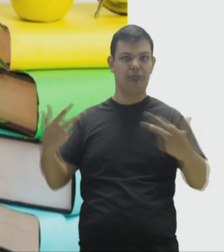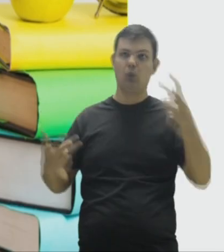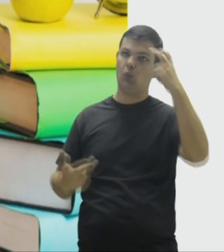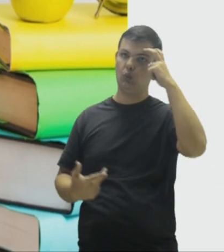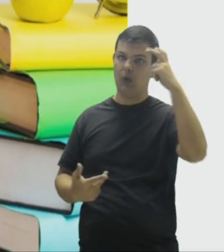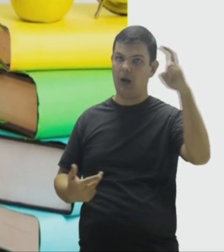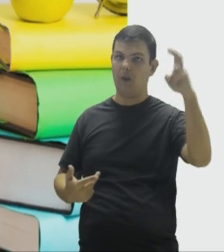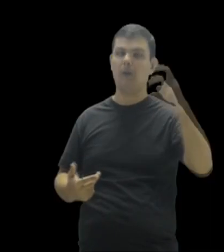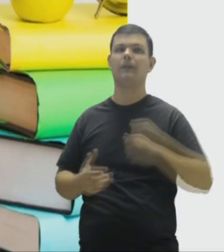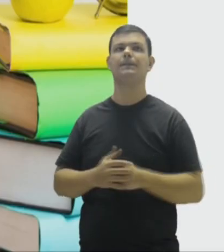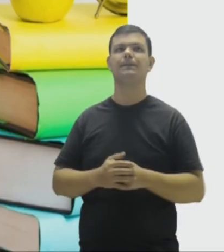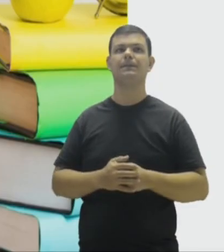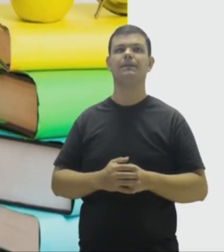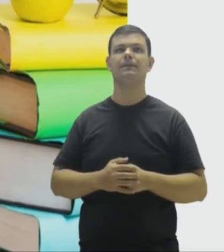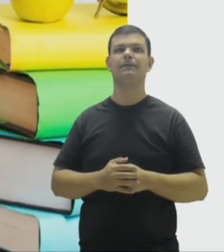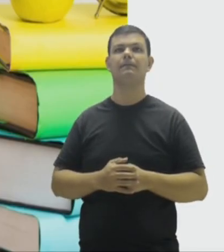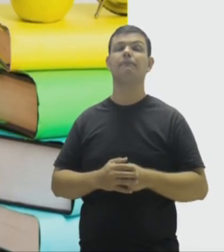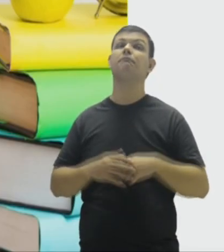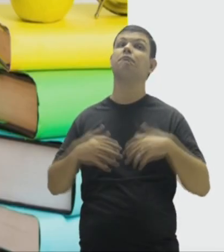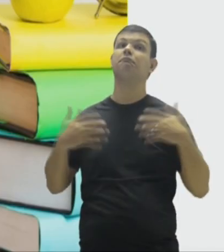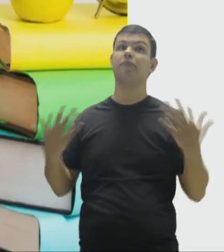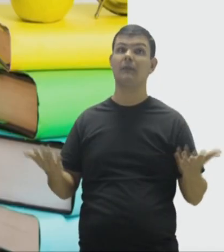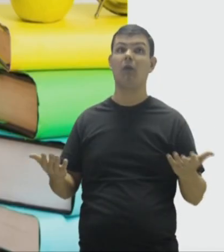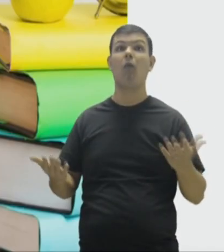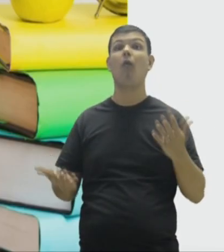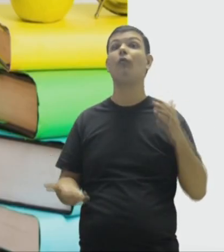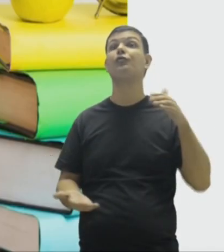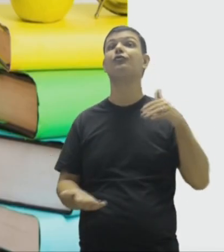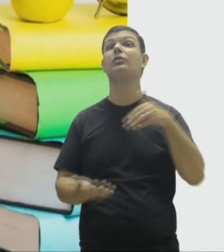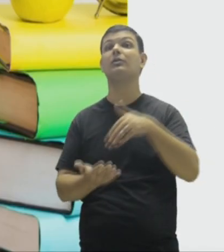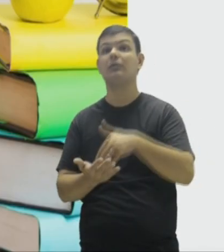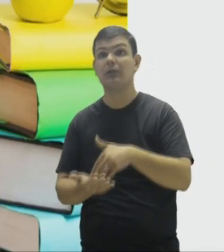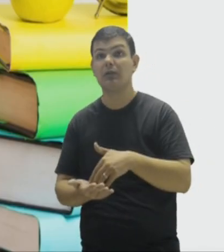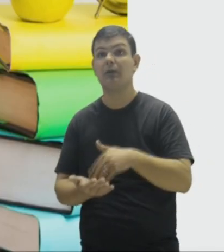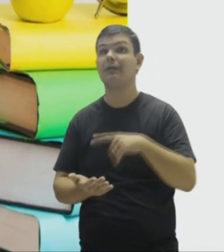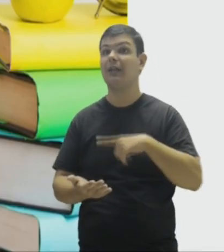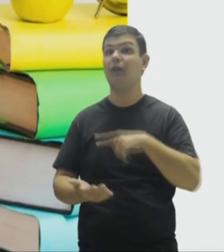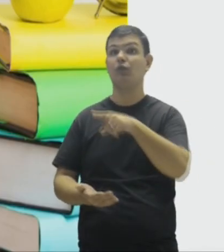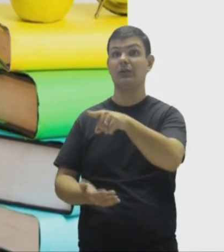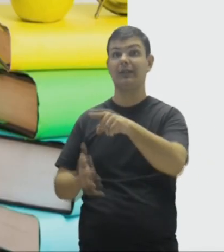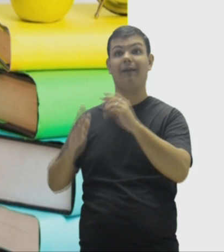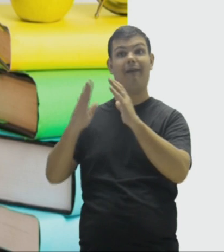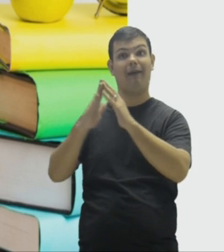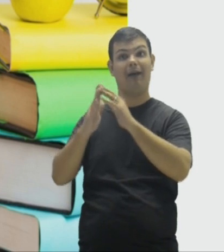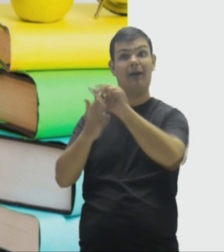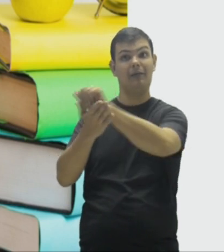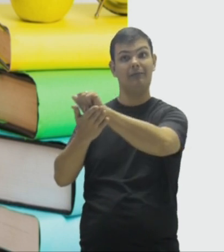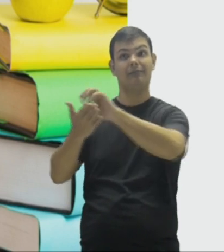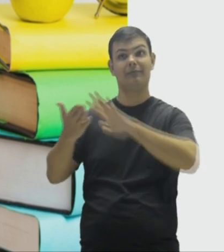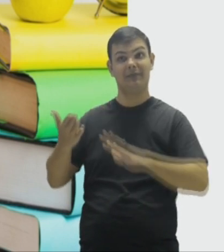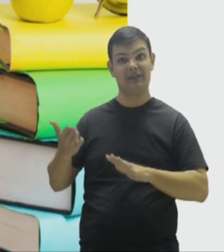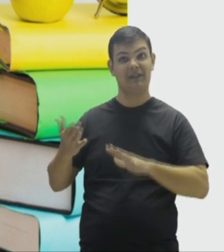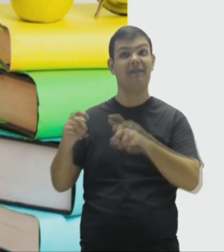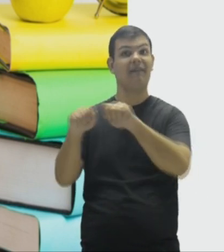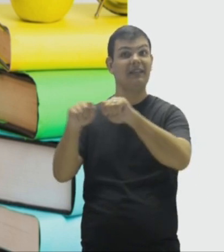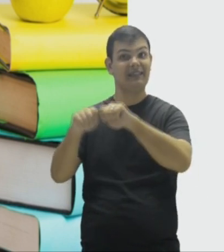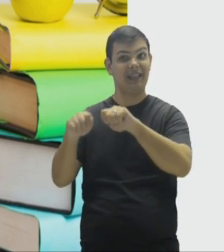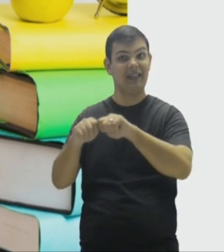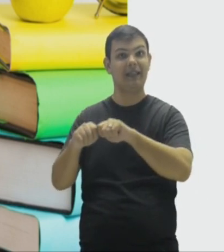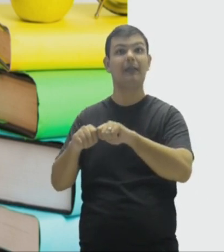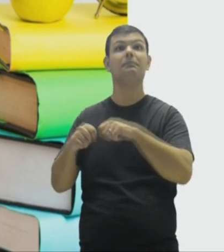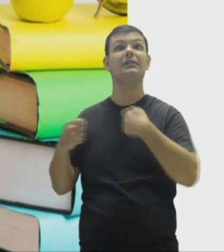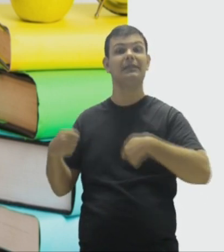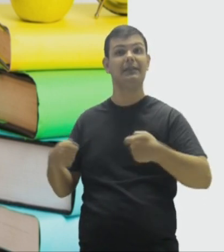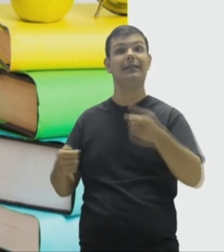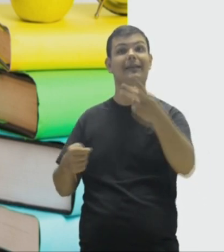Cultural, ok? Bom, para finalizar, vai ficar uma atividade para casa. Isso aí você vai responder